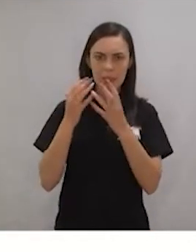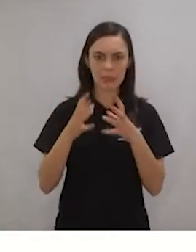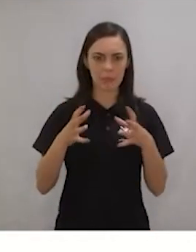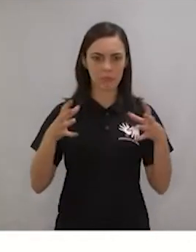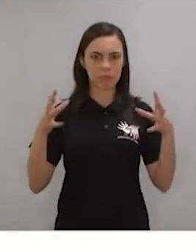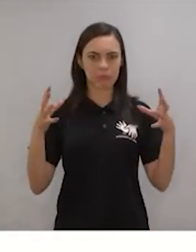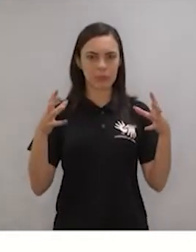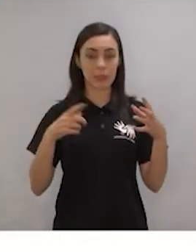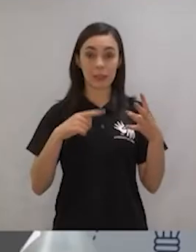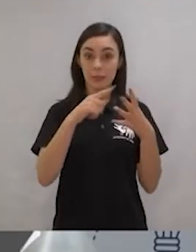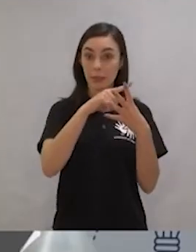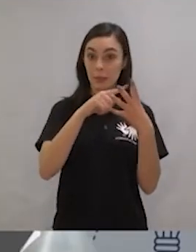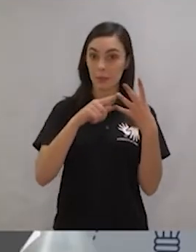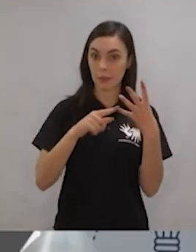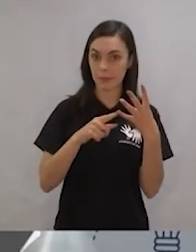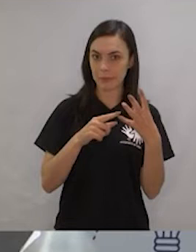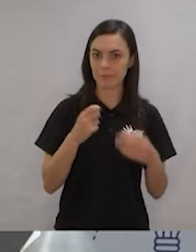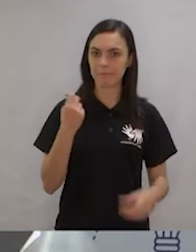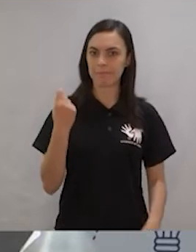4 melancias.